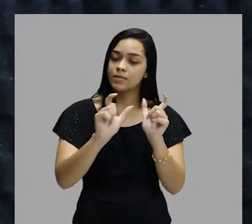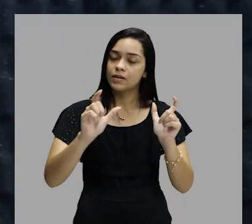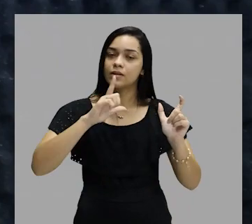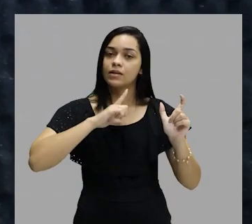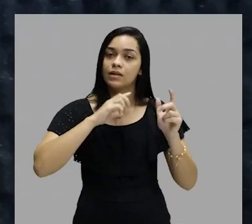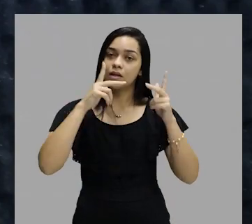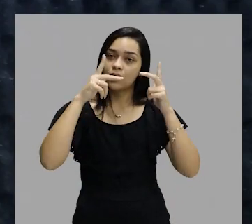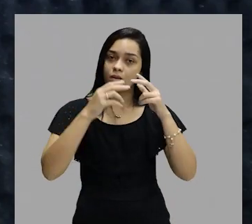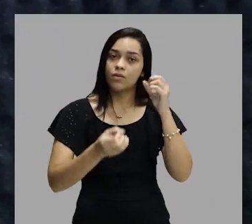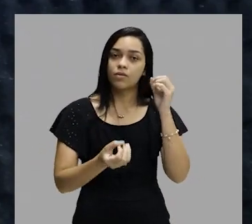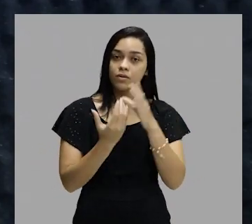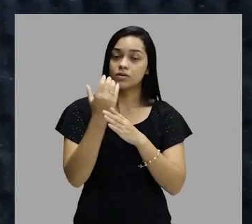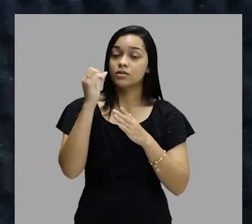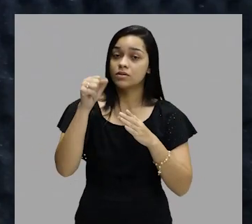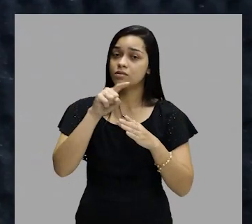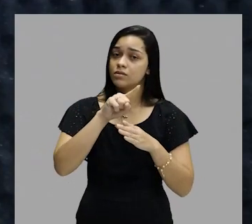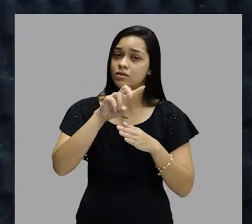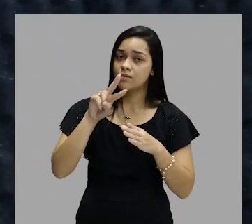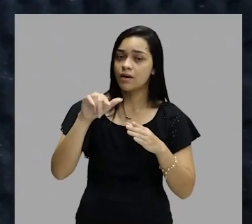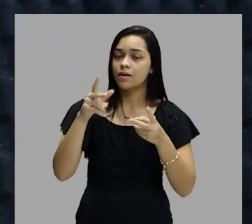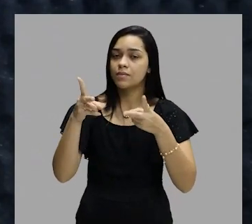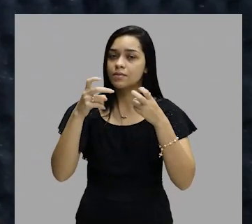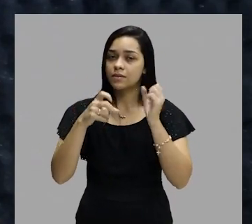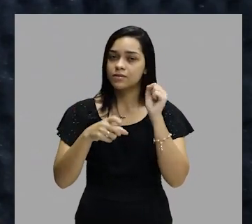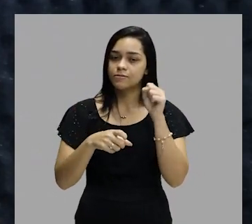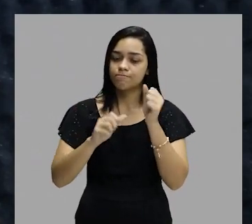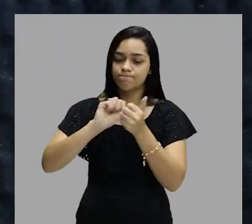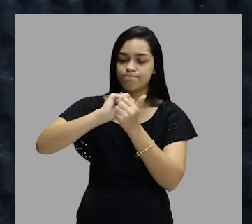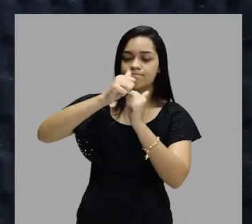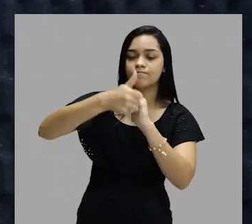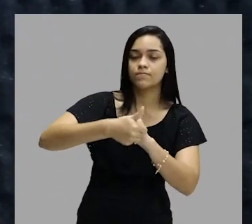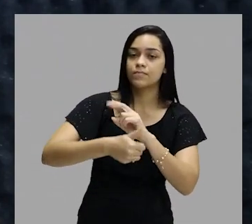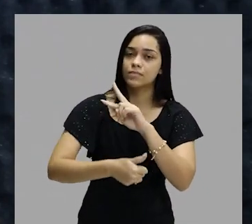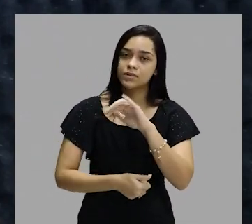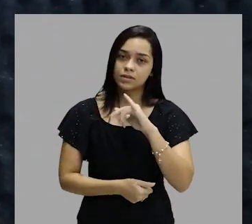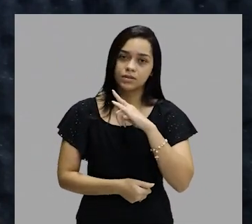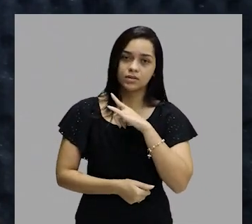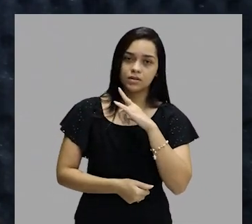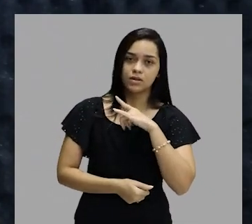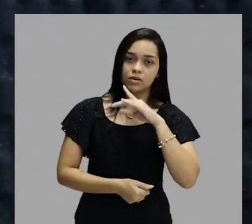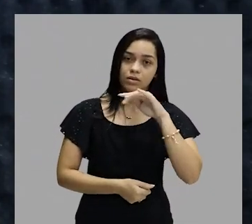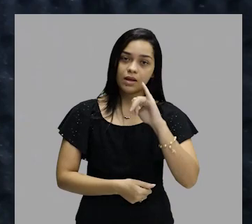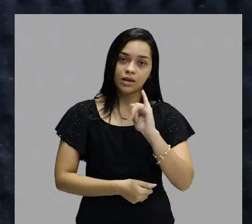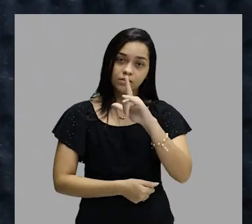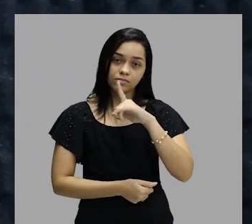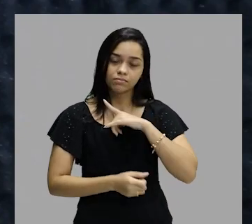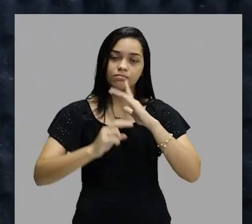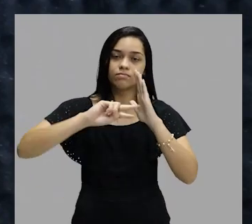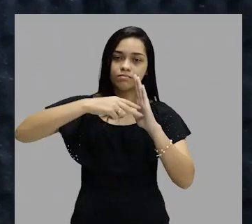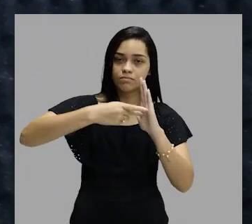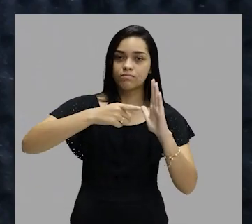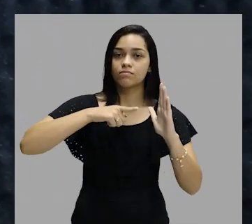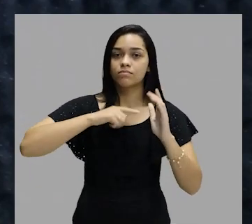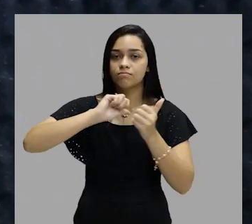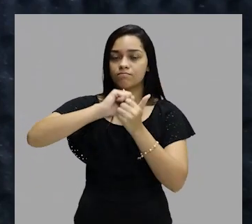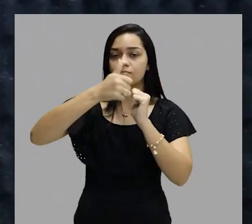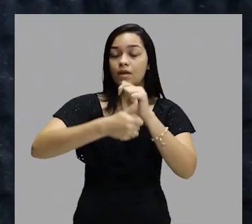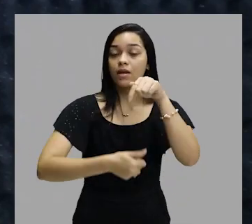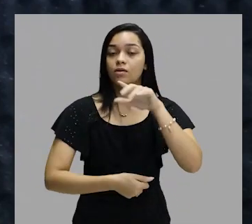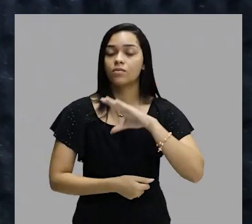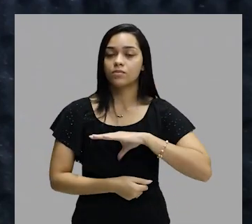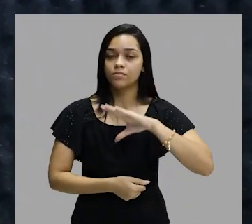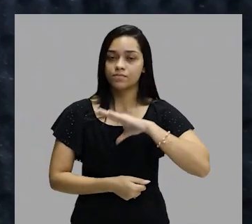mesma origem, sim. E aí você vai conseguir fazer essa adequação. Se tem o TY, quer dizer que corresponde ao dade em